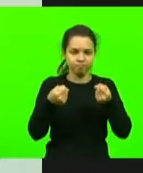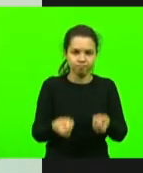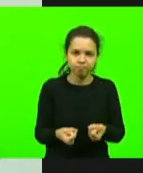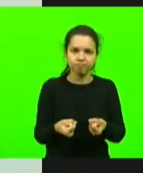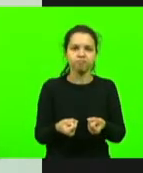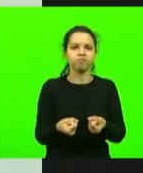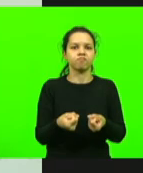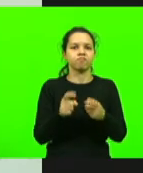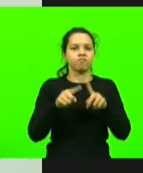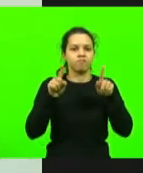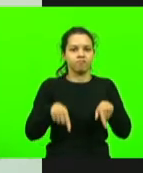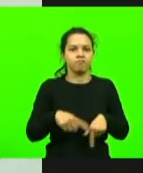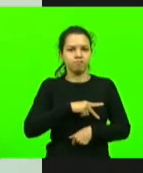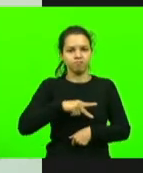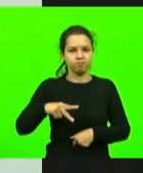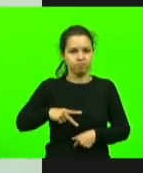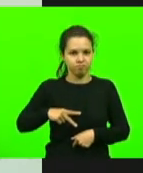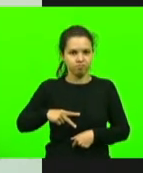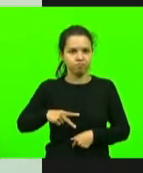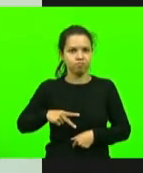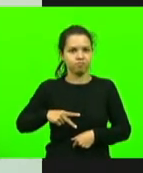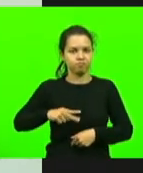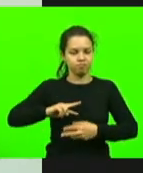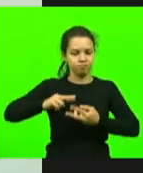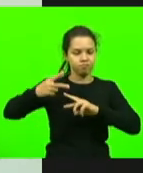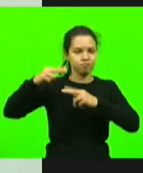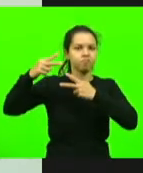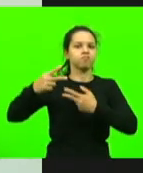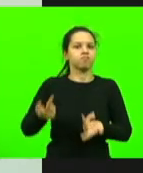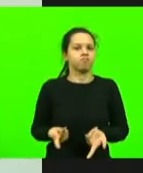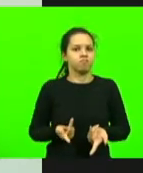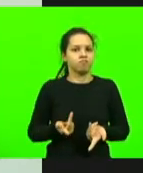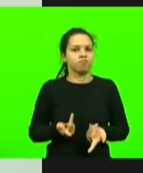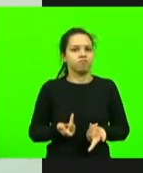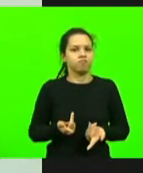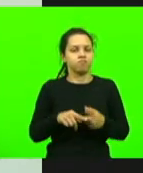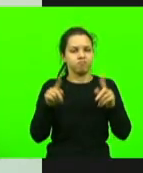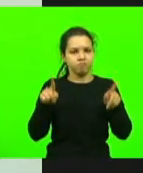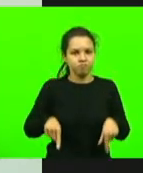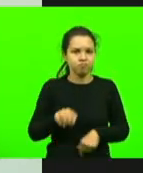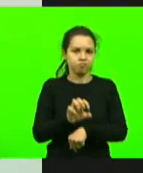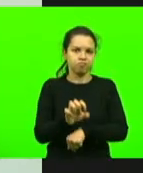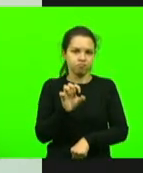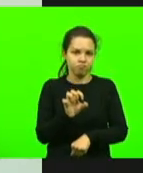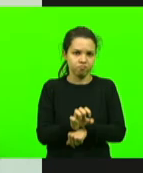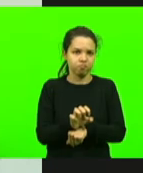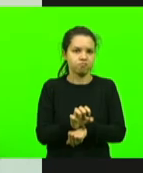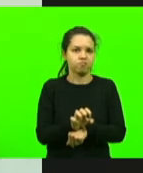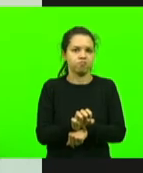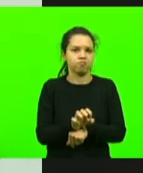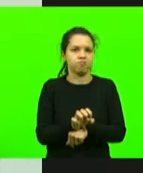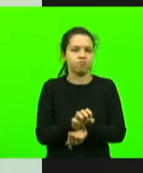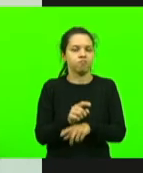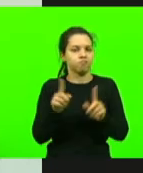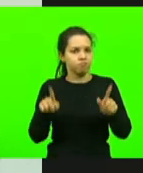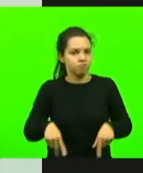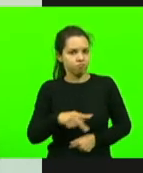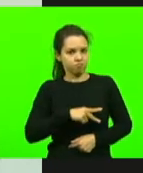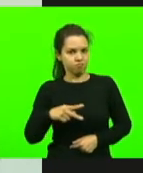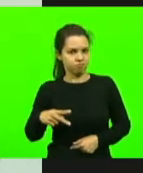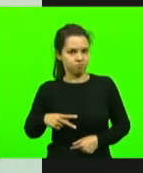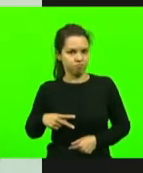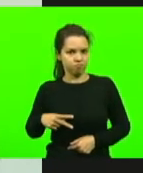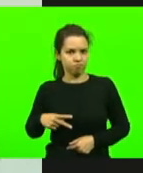Público de carreira servidor ditado Servidor Público Não servidor de